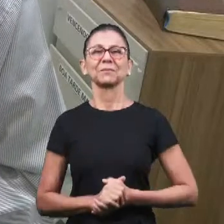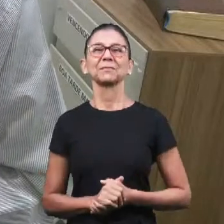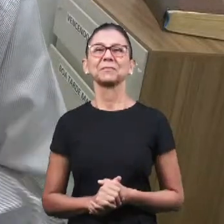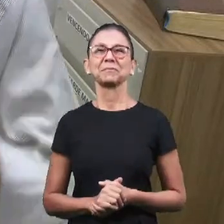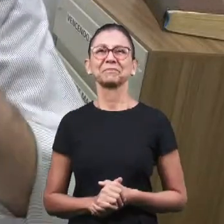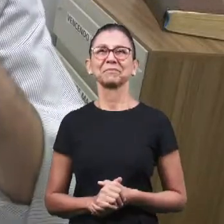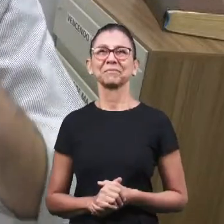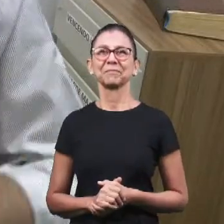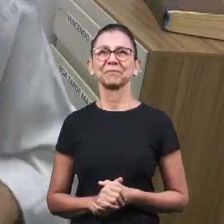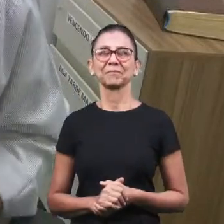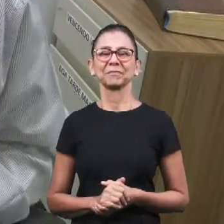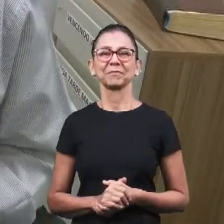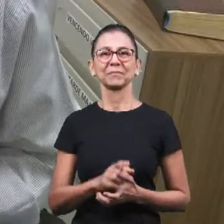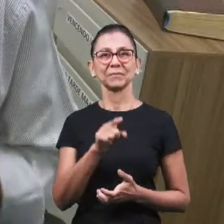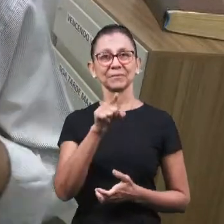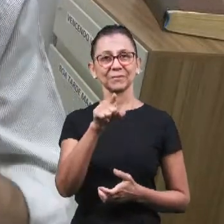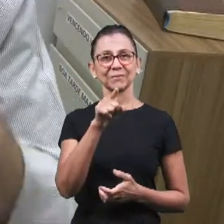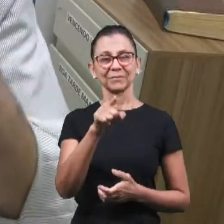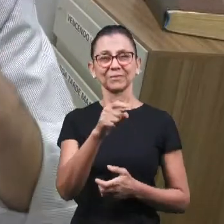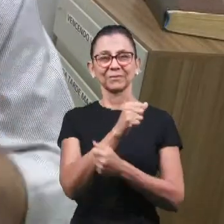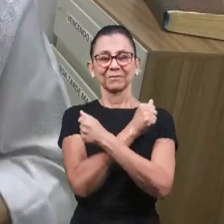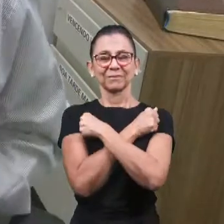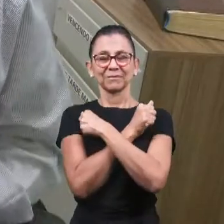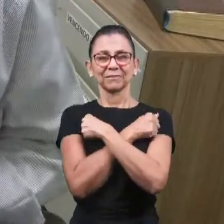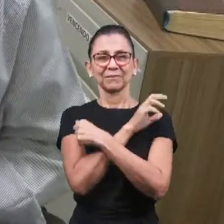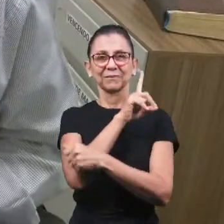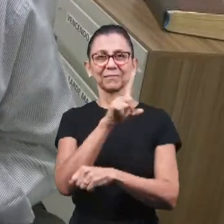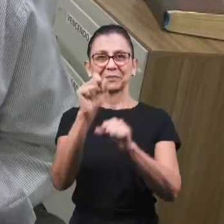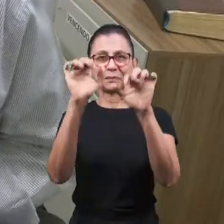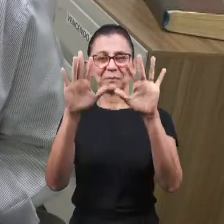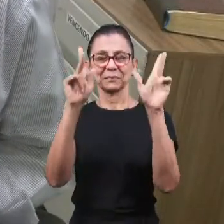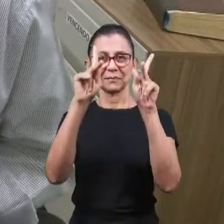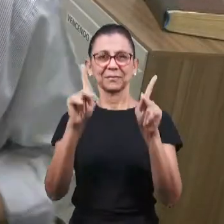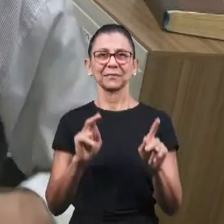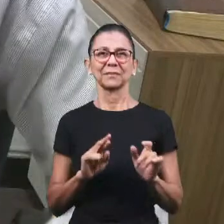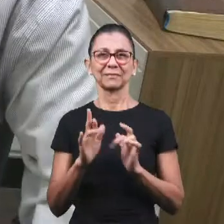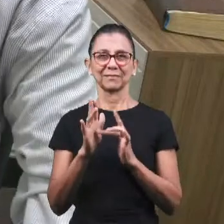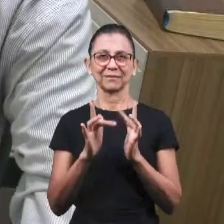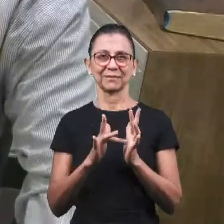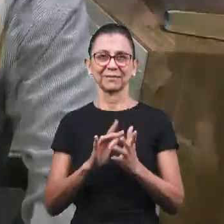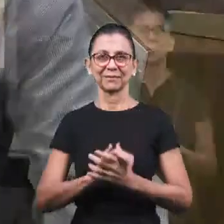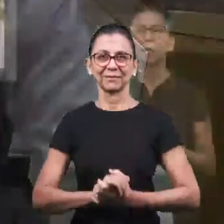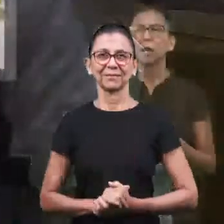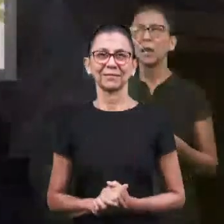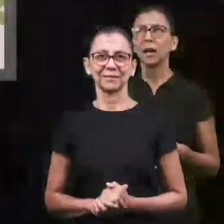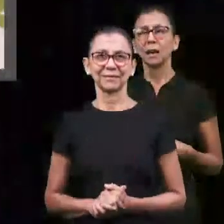Amém, querido. A você de casa, um forte abraço. Deus te abençoe. A paz do Senhor Jesus.